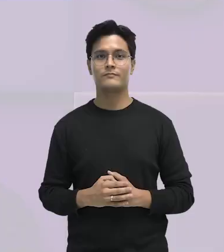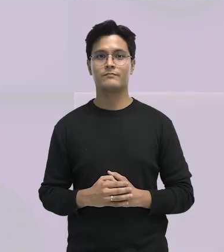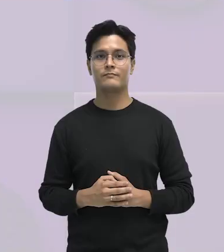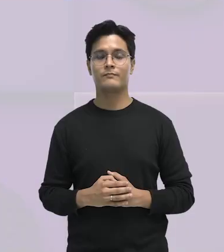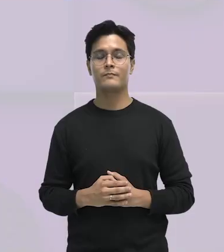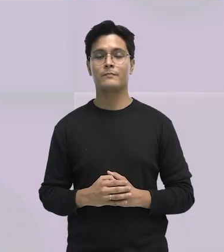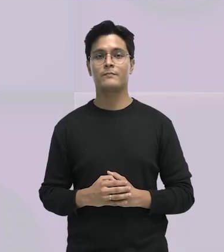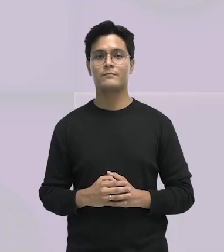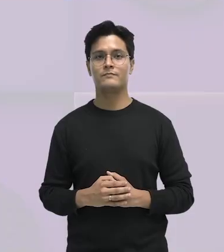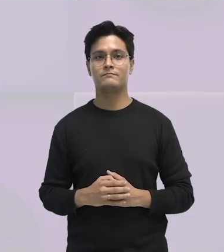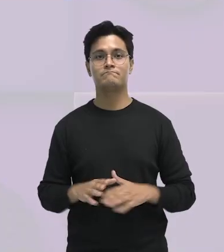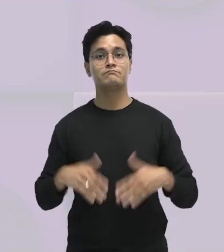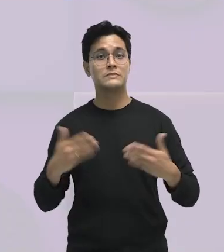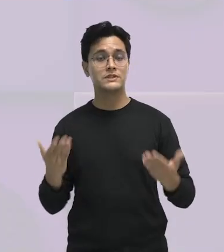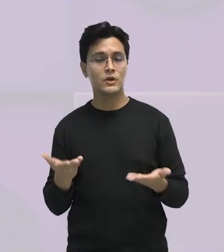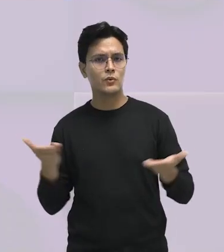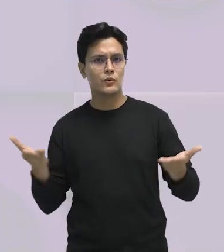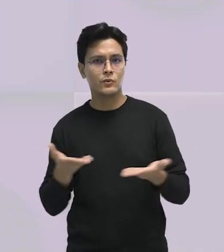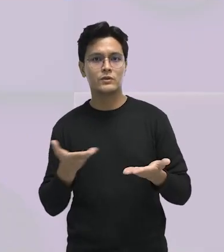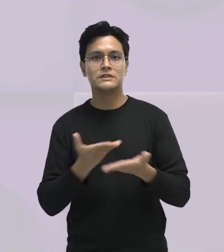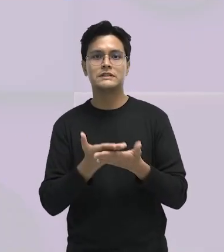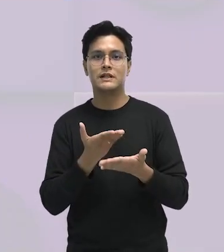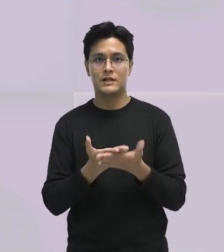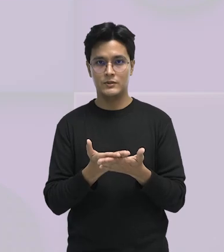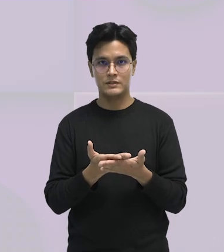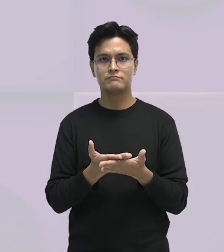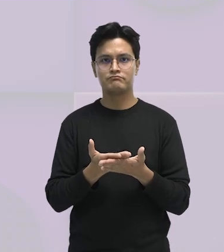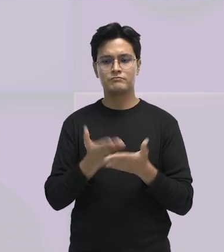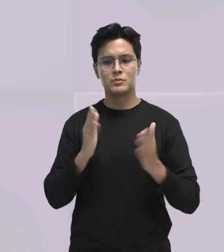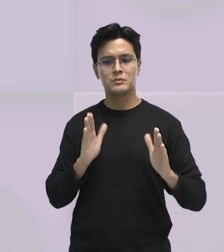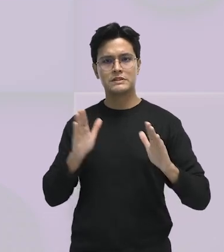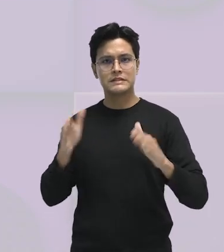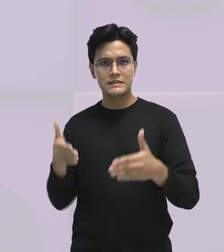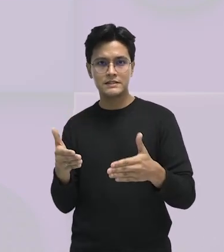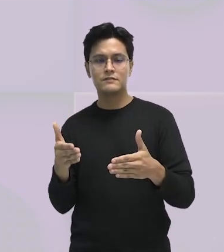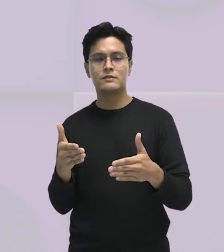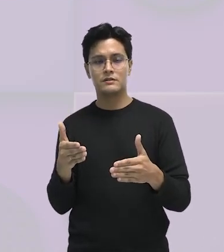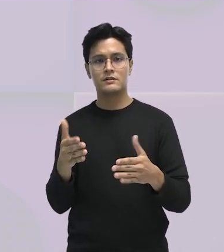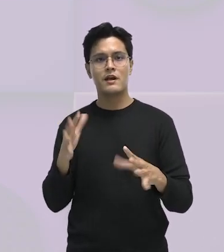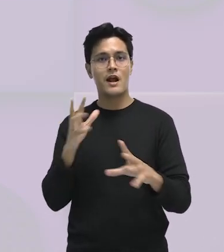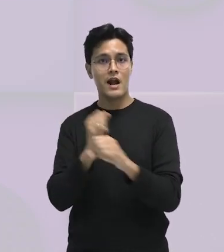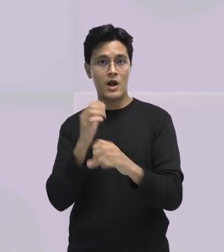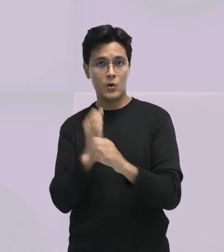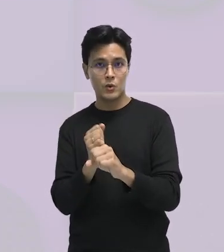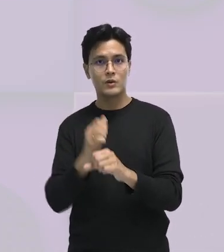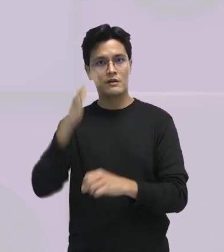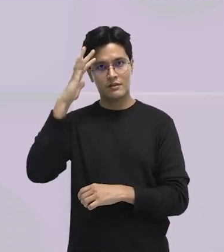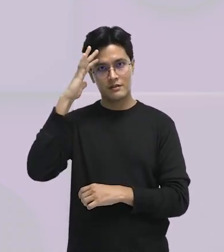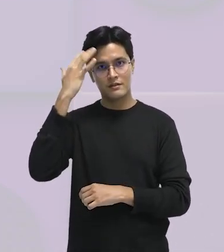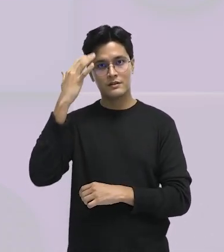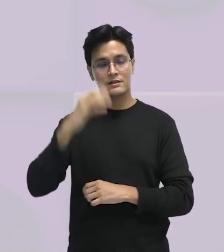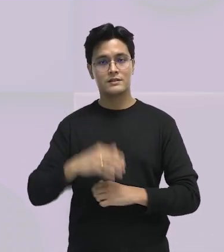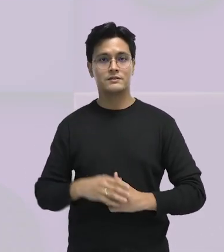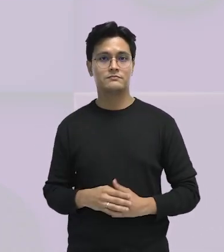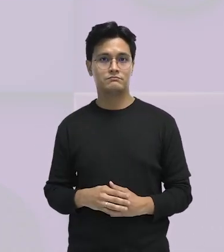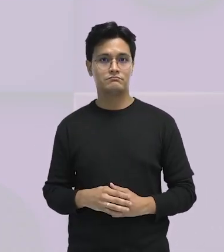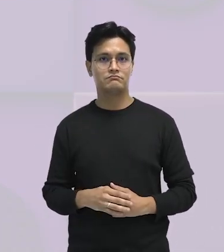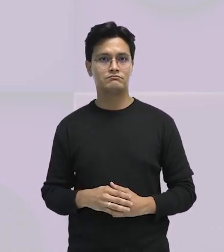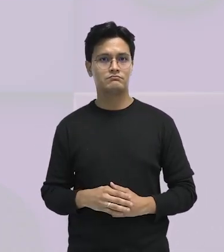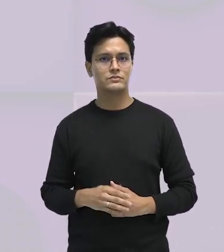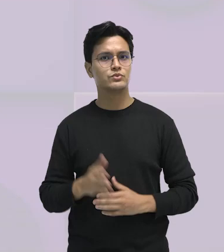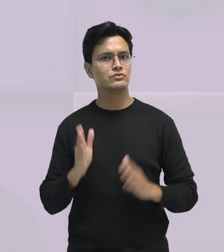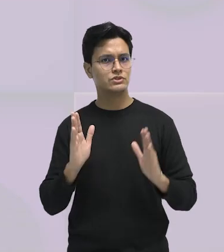Muito bem, pessoal. A nossa aula de hoje será voltada para a resolução de problemas. Nós já, ao longo dessa